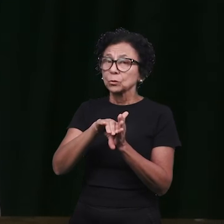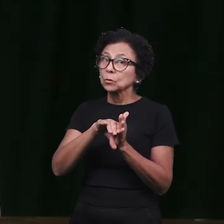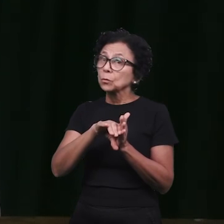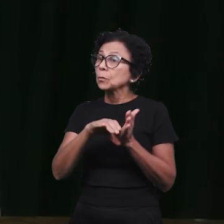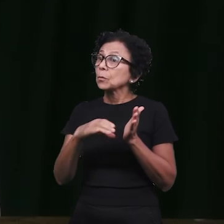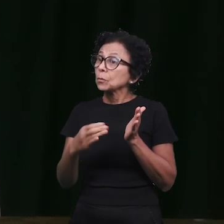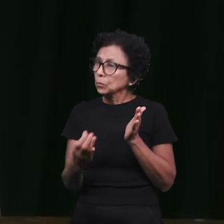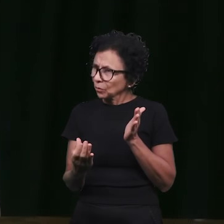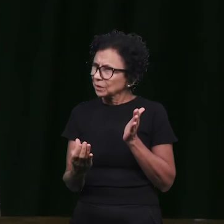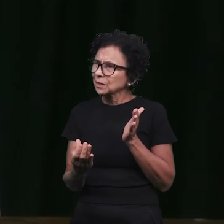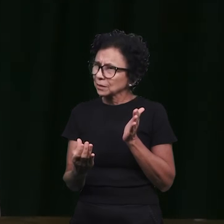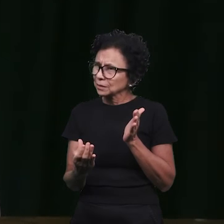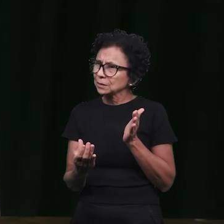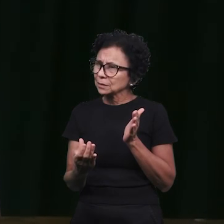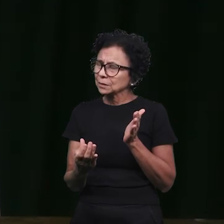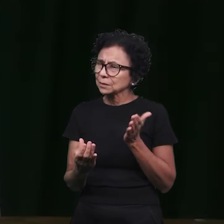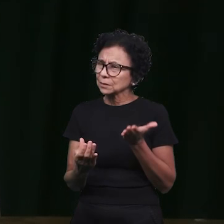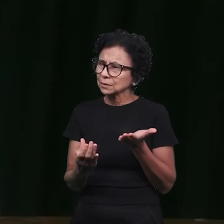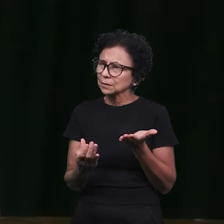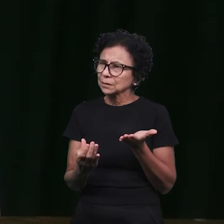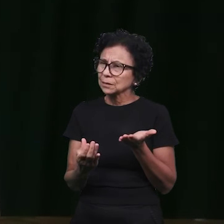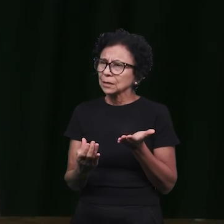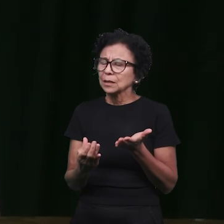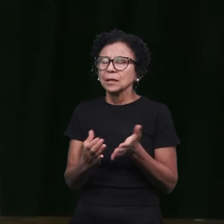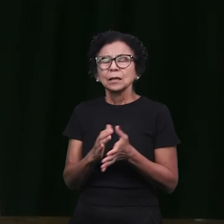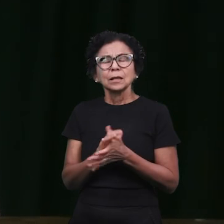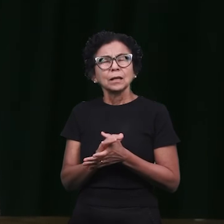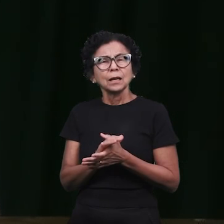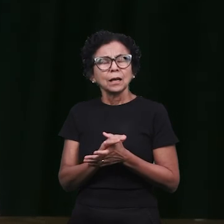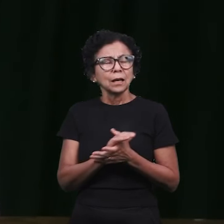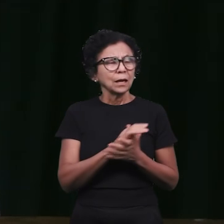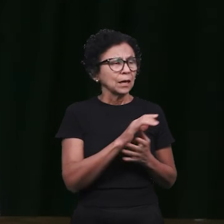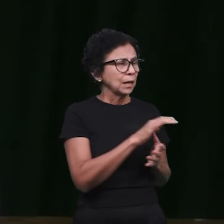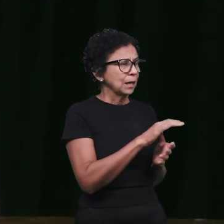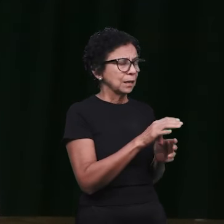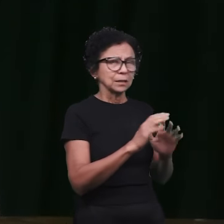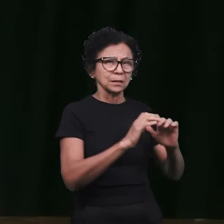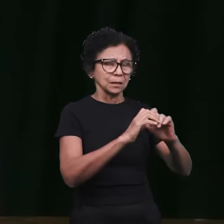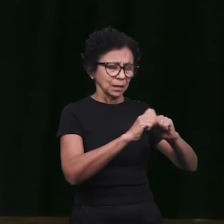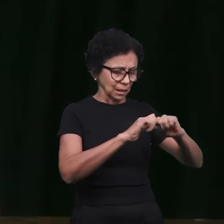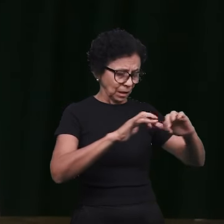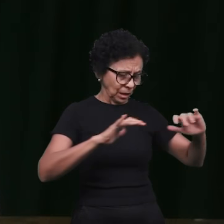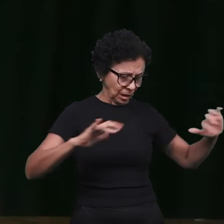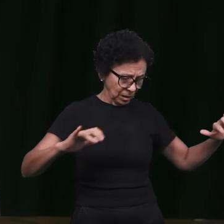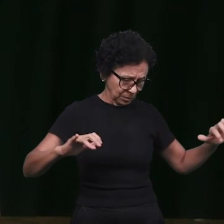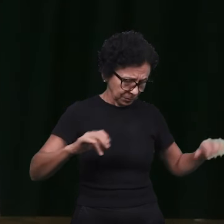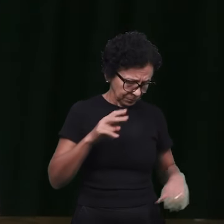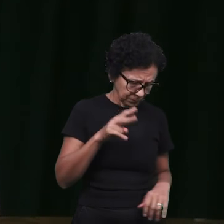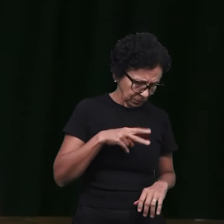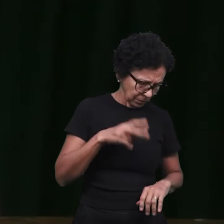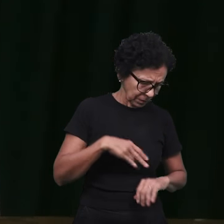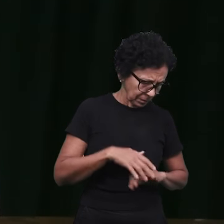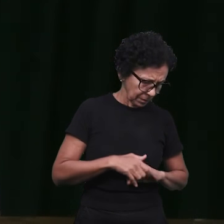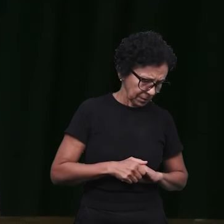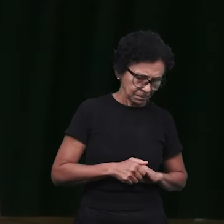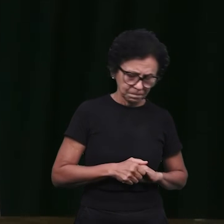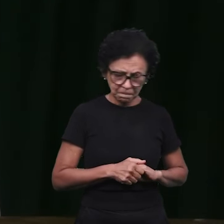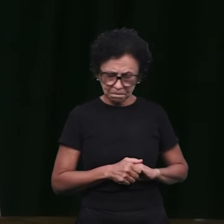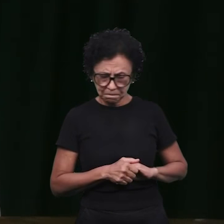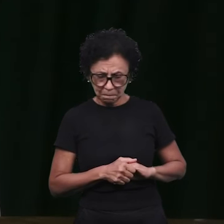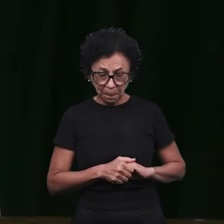coisas. E quando ele vai ler o livro das memórias, o livro das crônicas do rei, ele vai achar